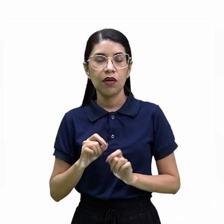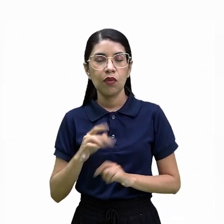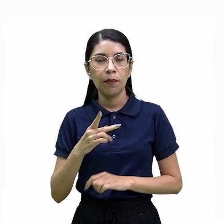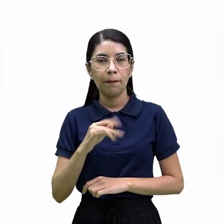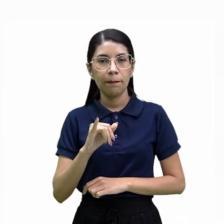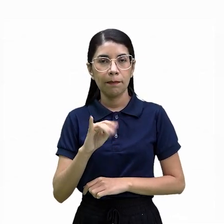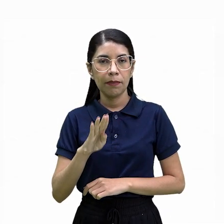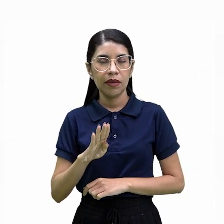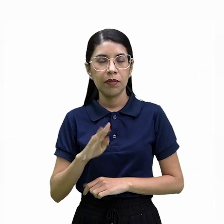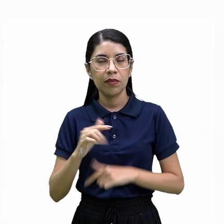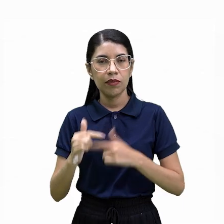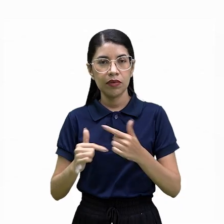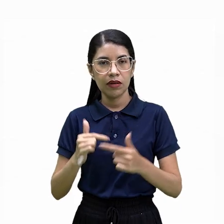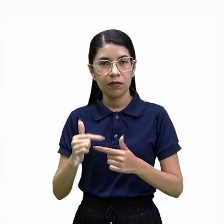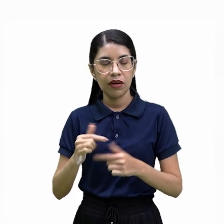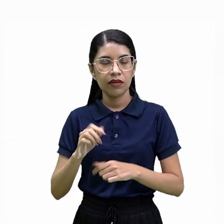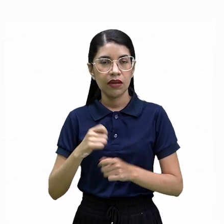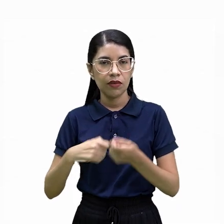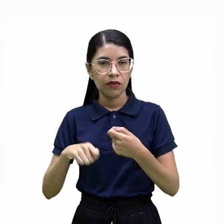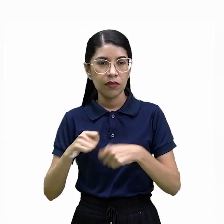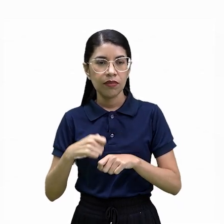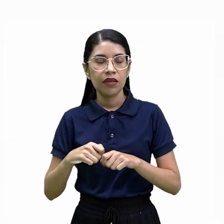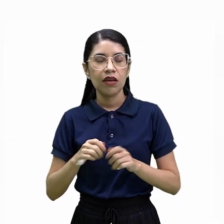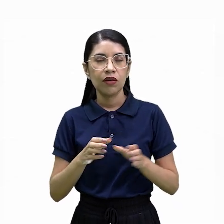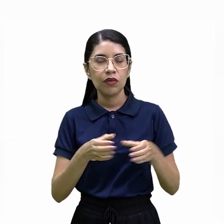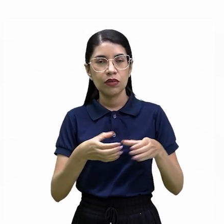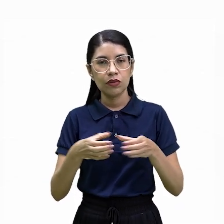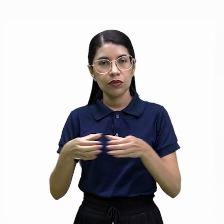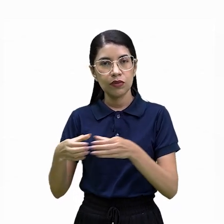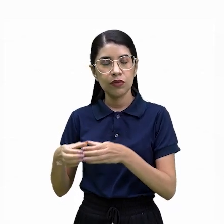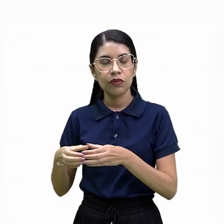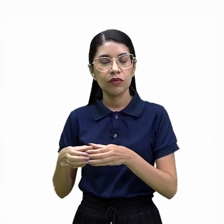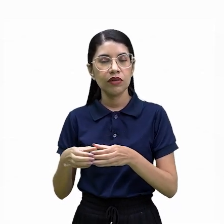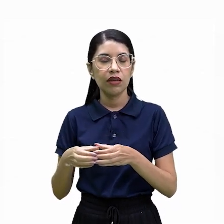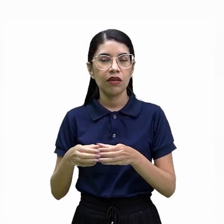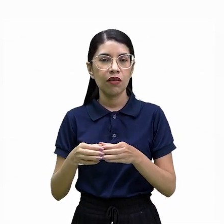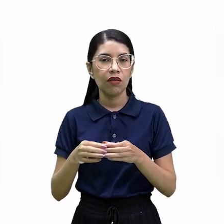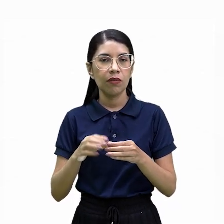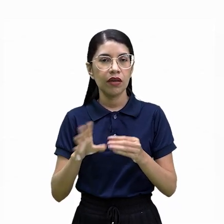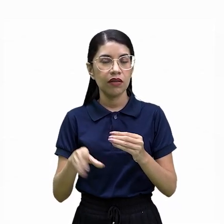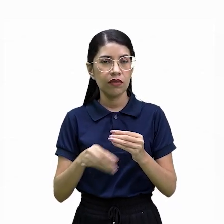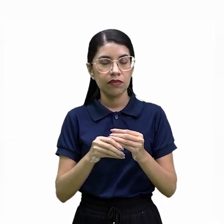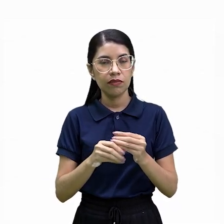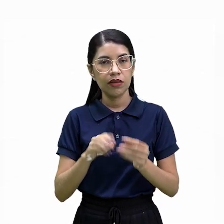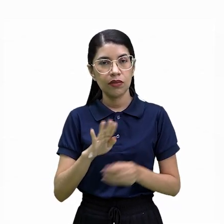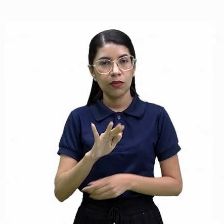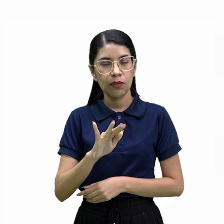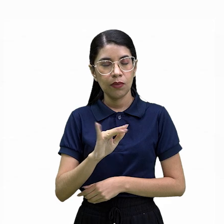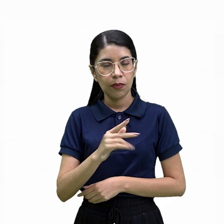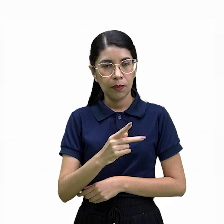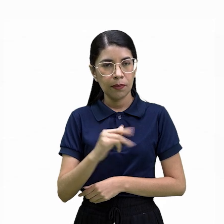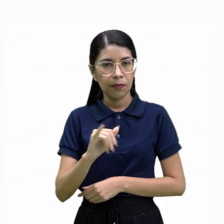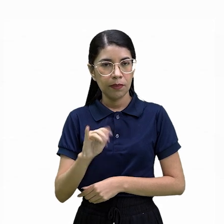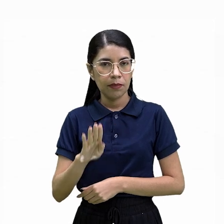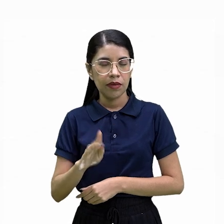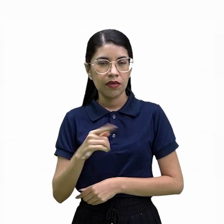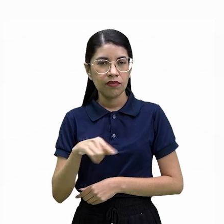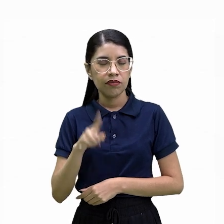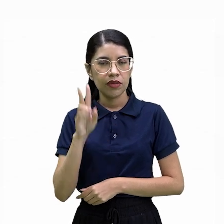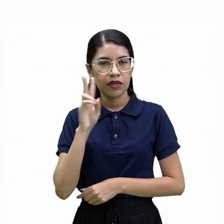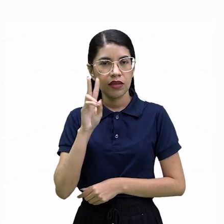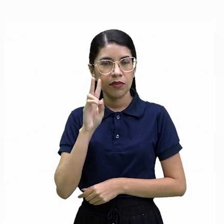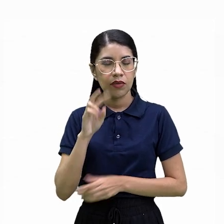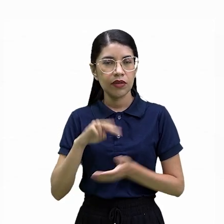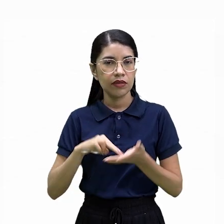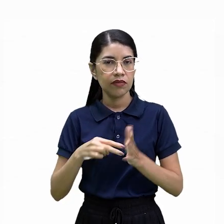atividade econômica, participação dos setores na composição do PIB. Então, ó, quem não lembra